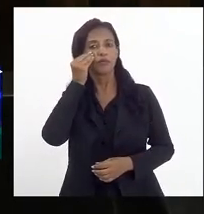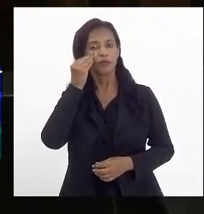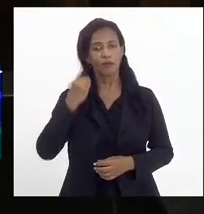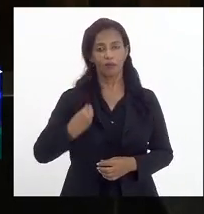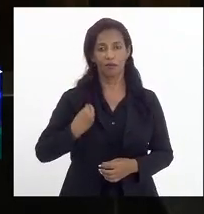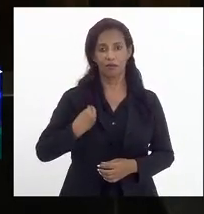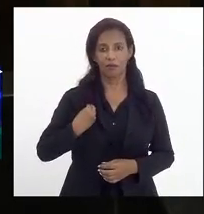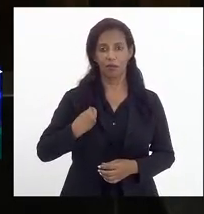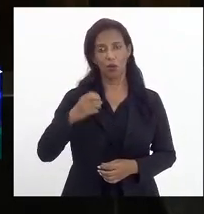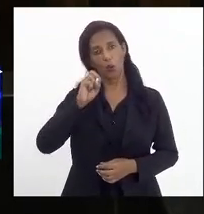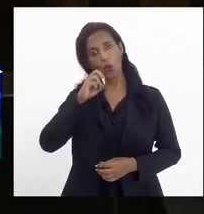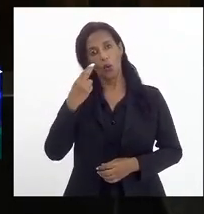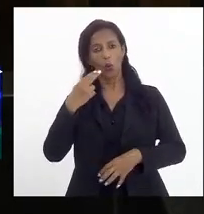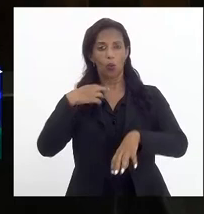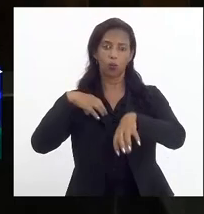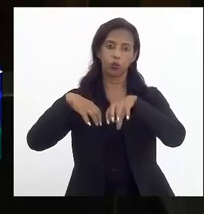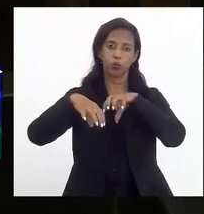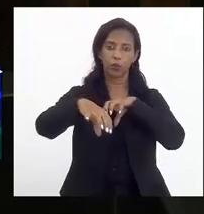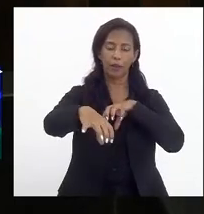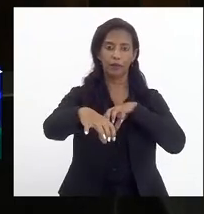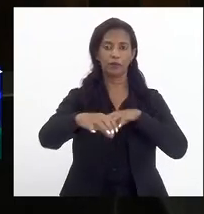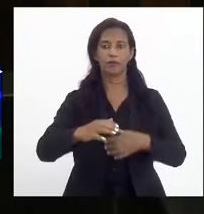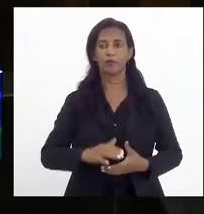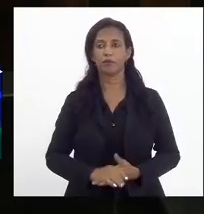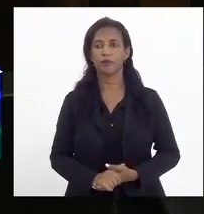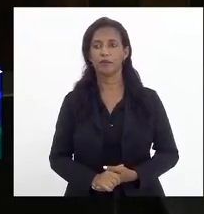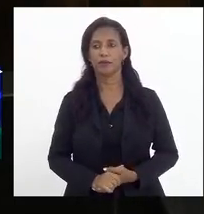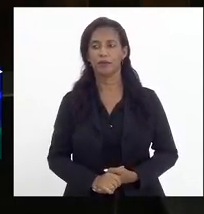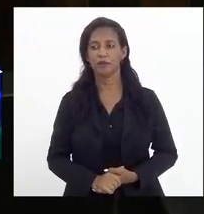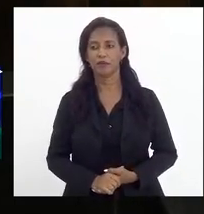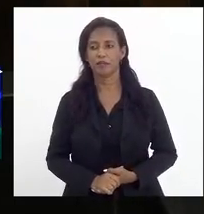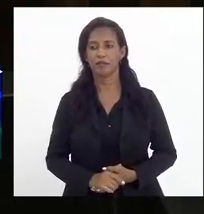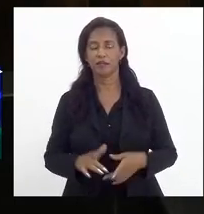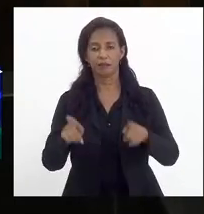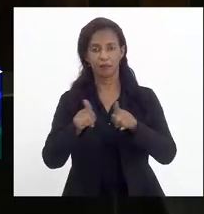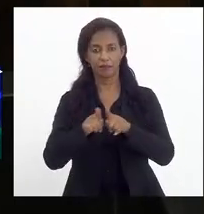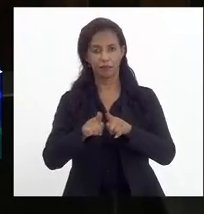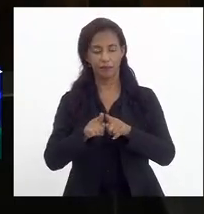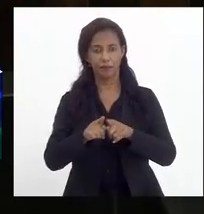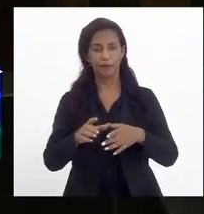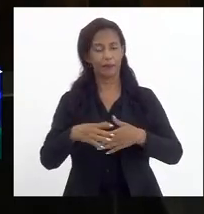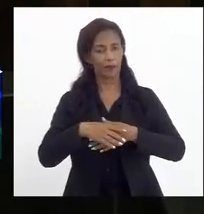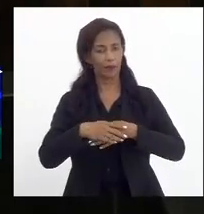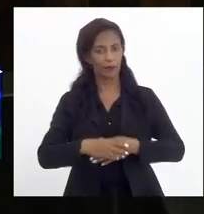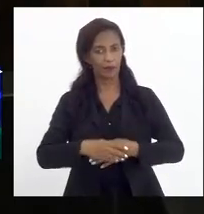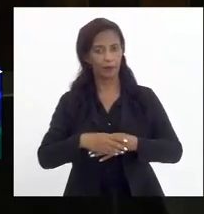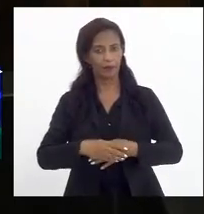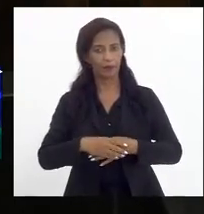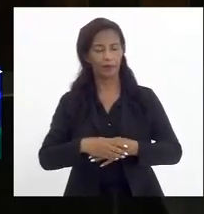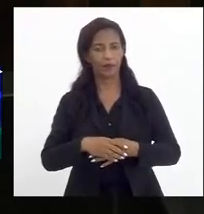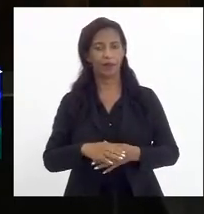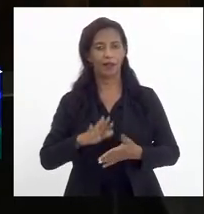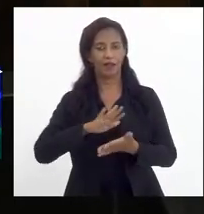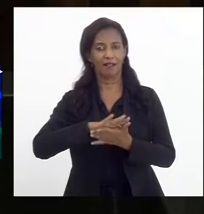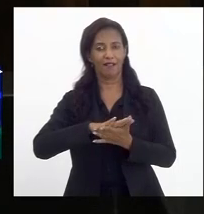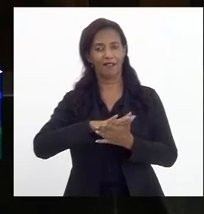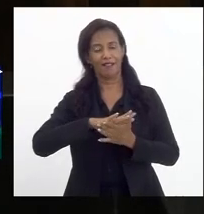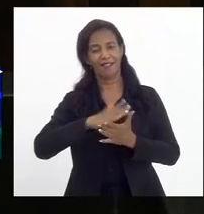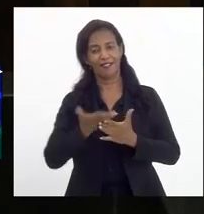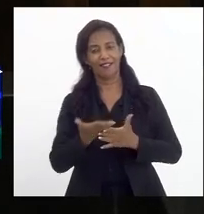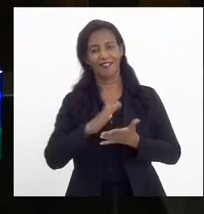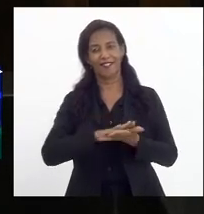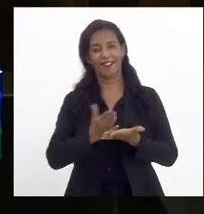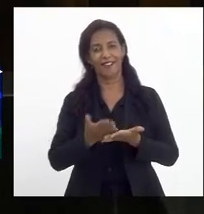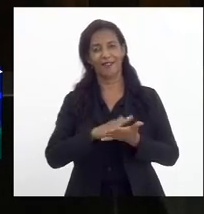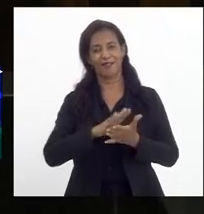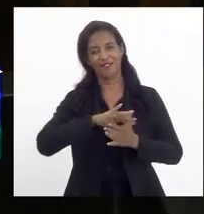presencial ou de forma remoto e saudar também a nossa intérprete